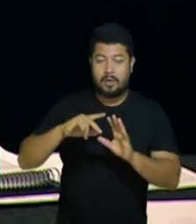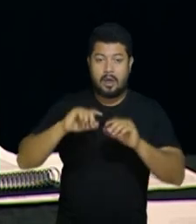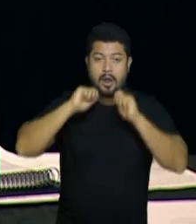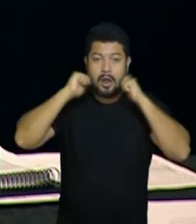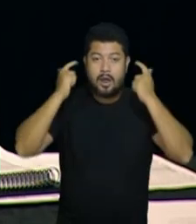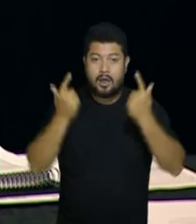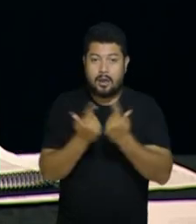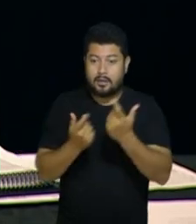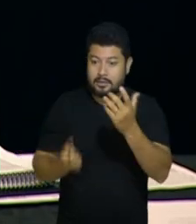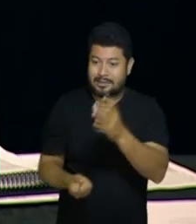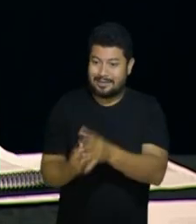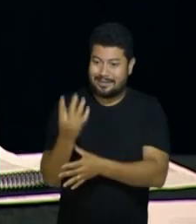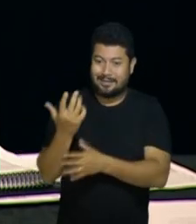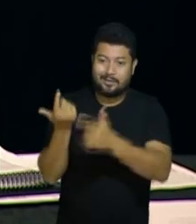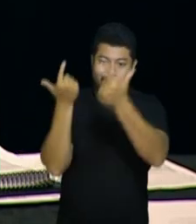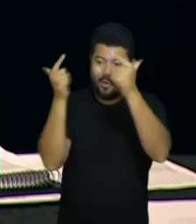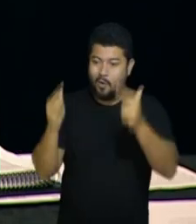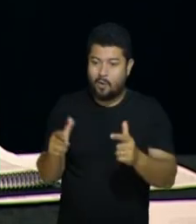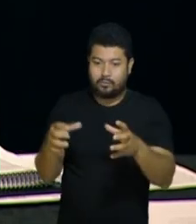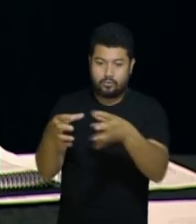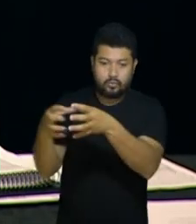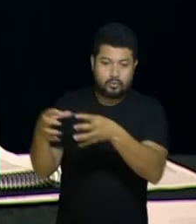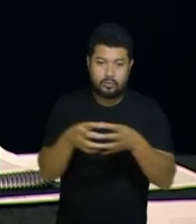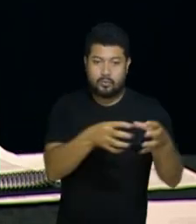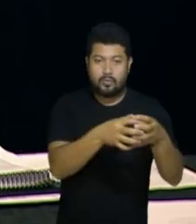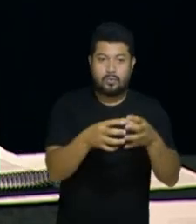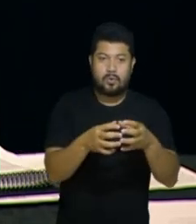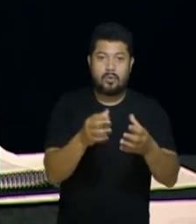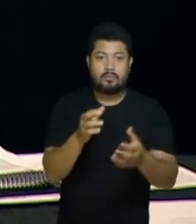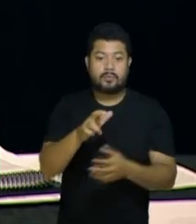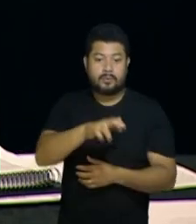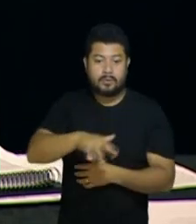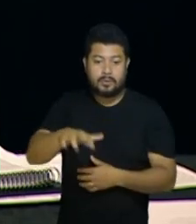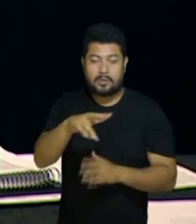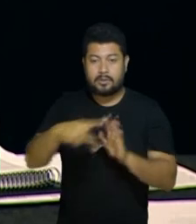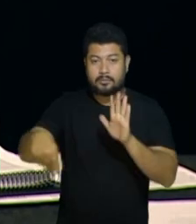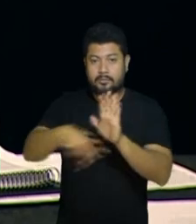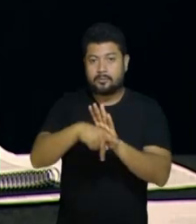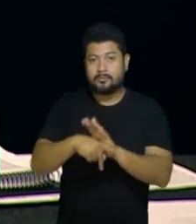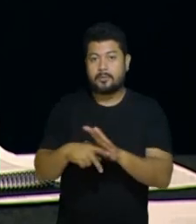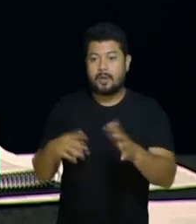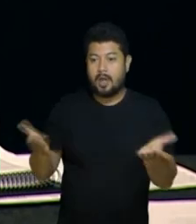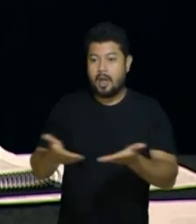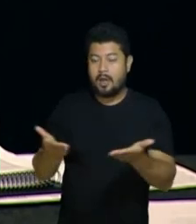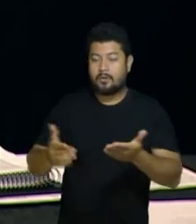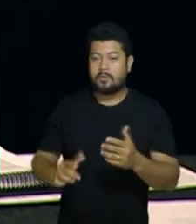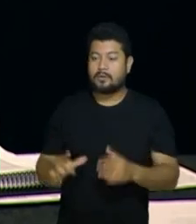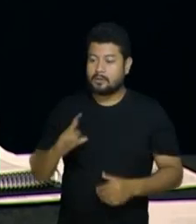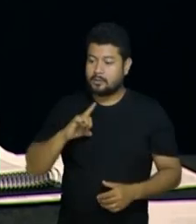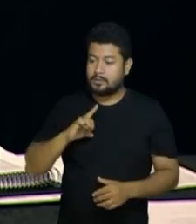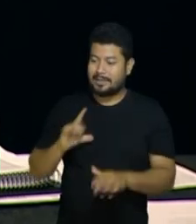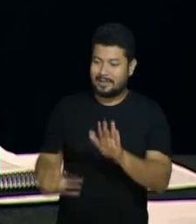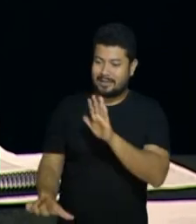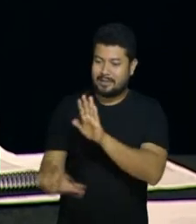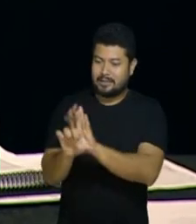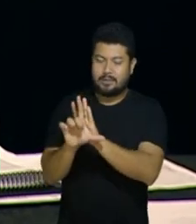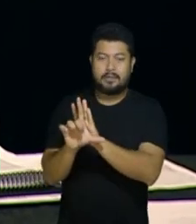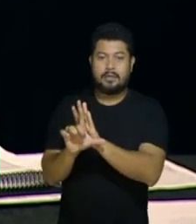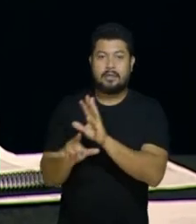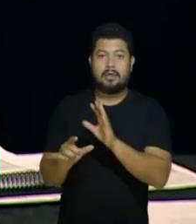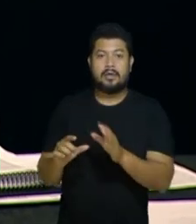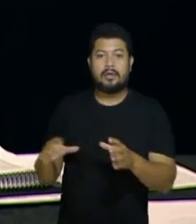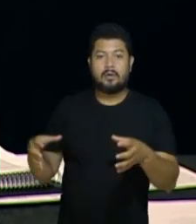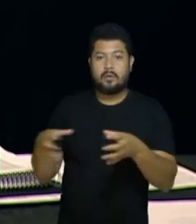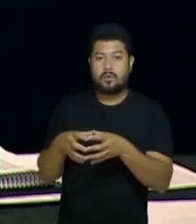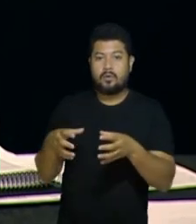instituísse as demais bancadas regionais. Então, formalizamos agora por lei a bancada do Oeste, criamos